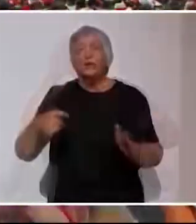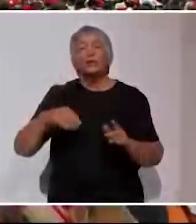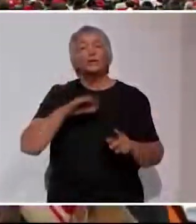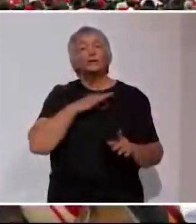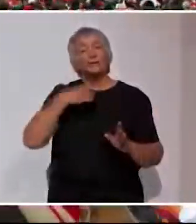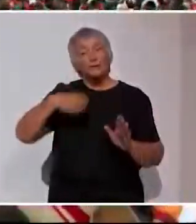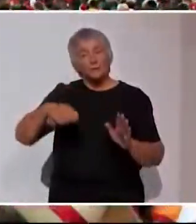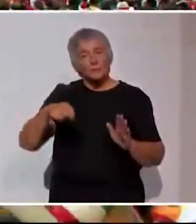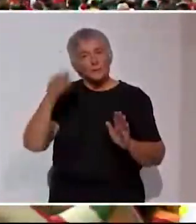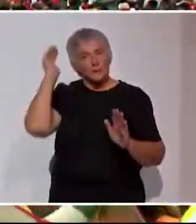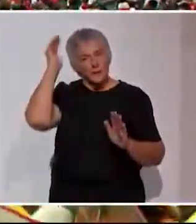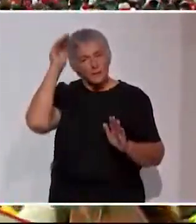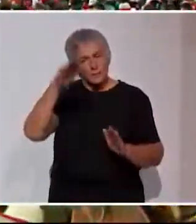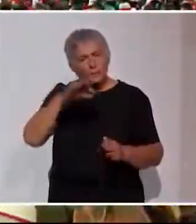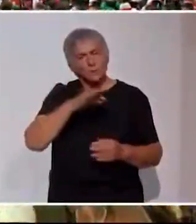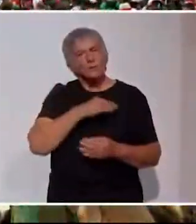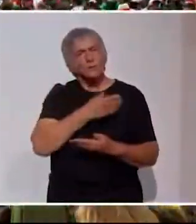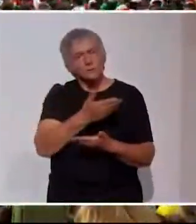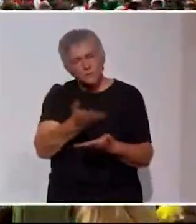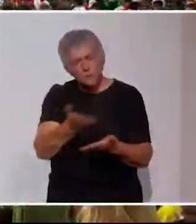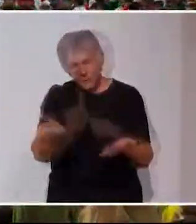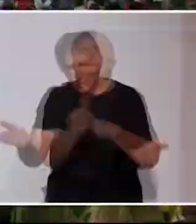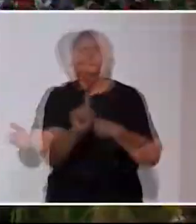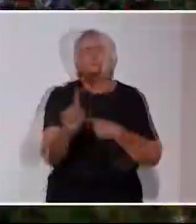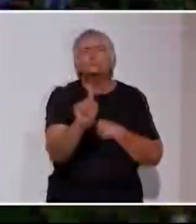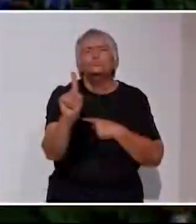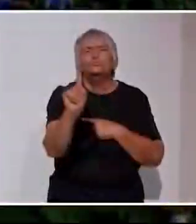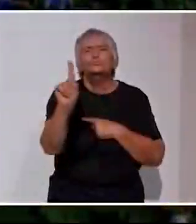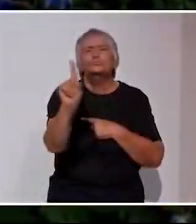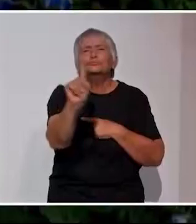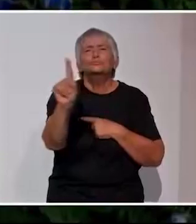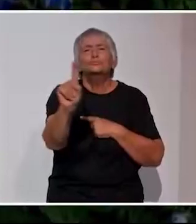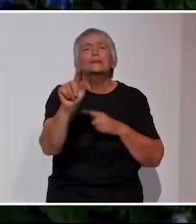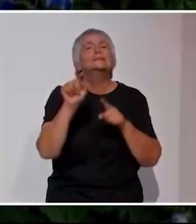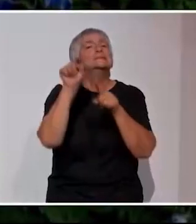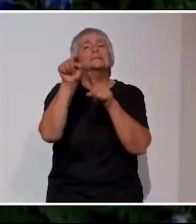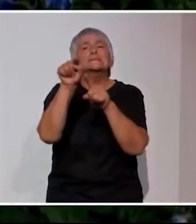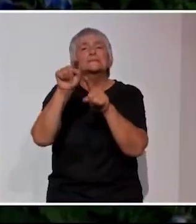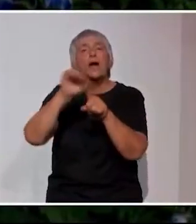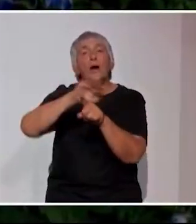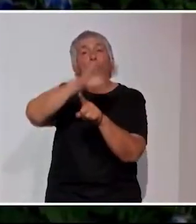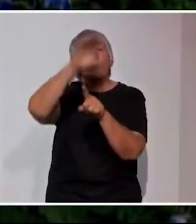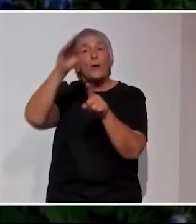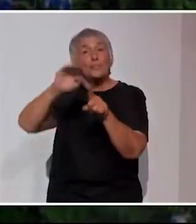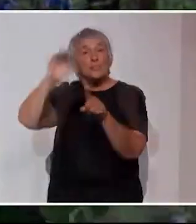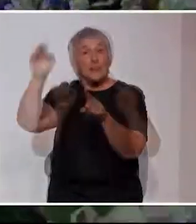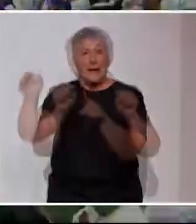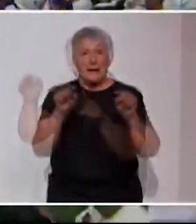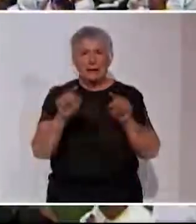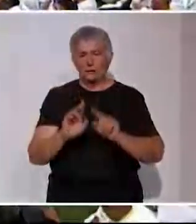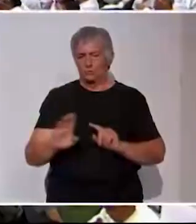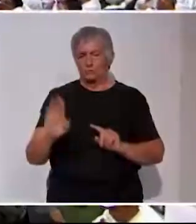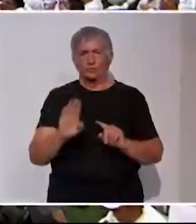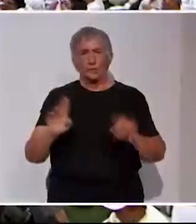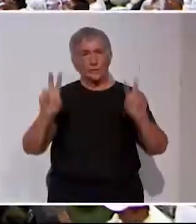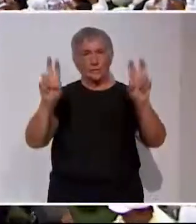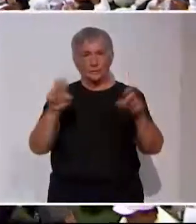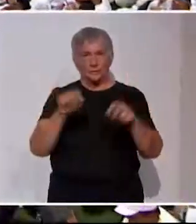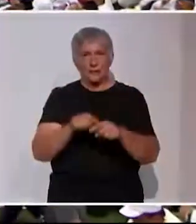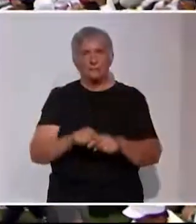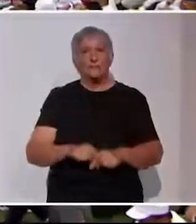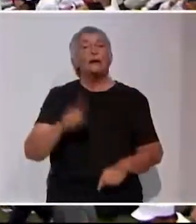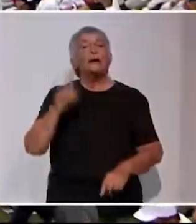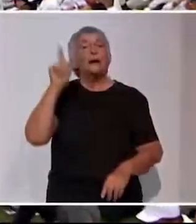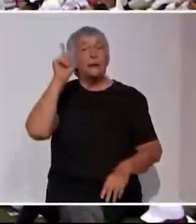a missa foi presidida pelo Cardeal Patriarca de Lisboa Dom Manuel Clemente que deu início a sua homilia com toda a